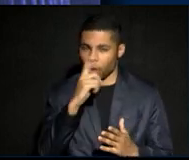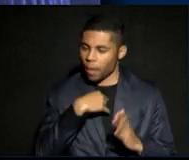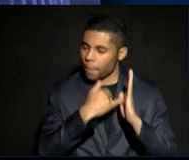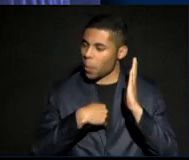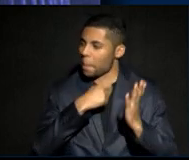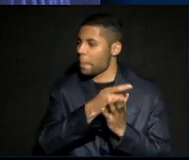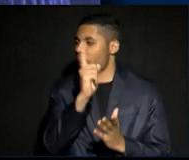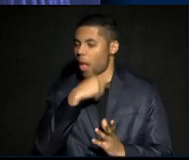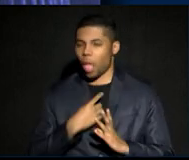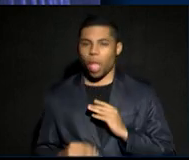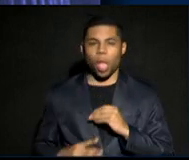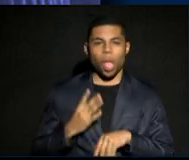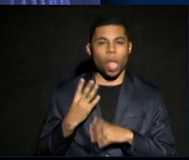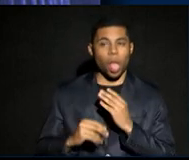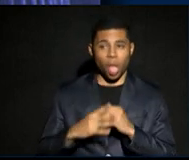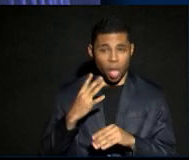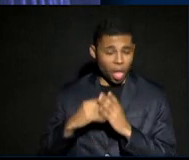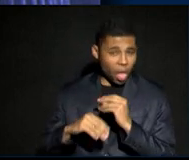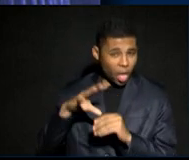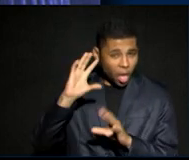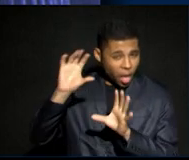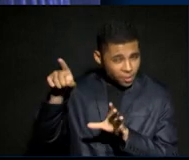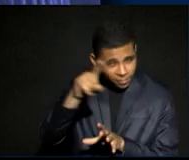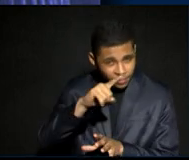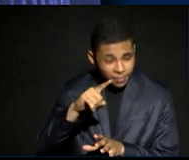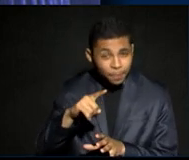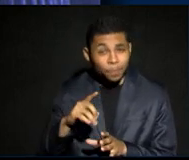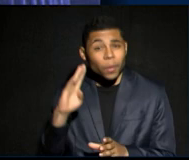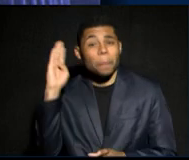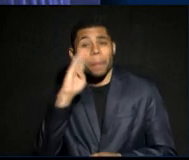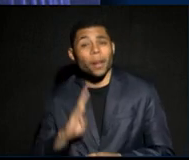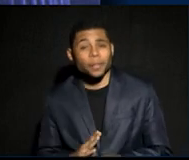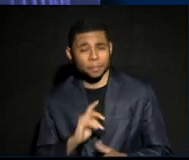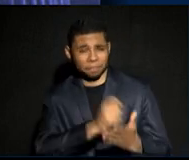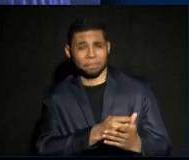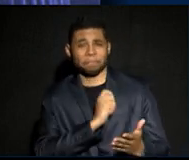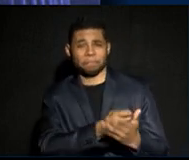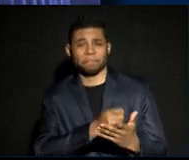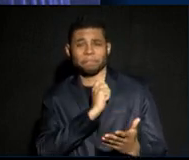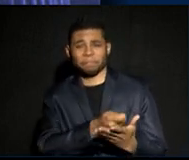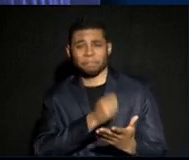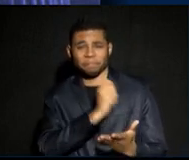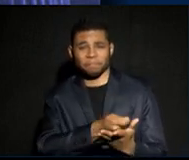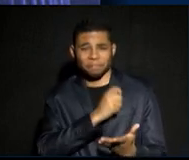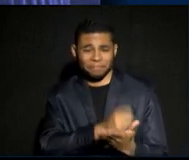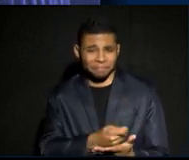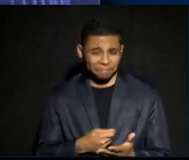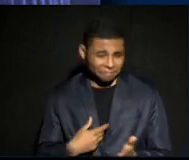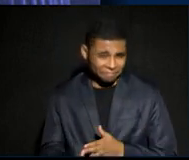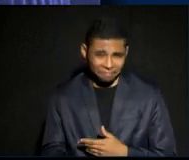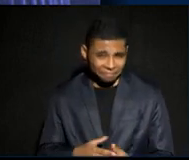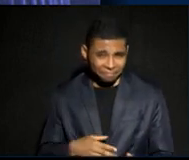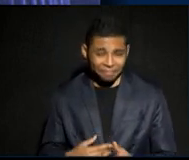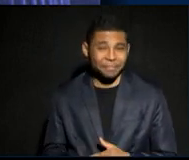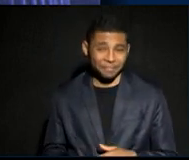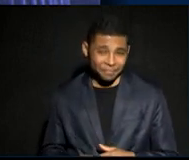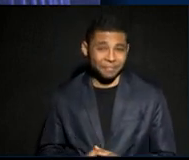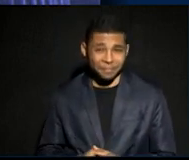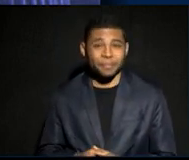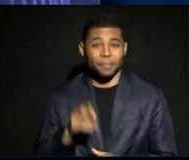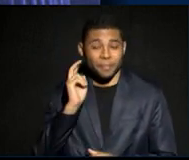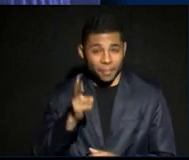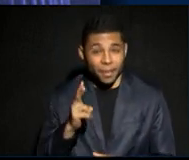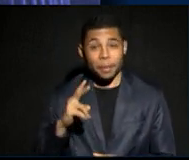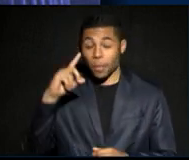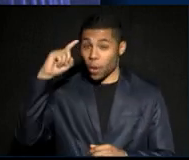acredito nos estado não acredito nas instituições a gente olha o Brasil o Brasil um país que gosta de pagar imposto mesmo com a carga tributária